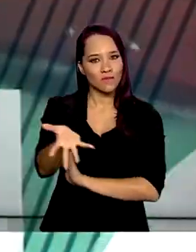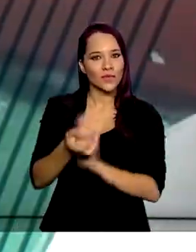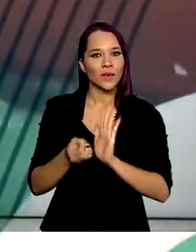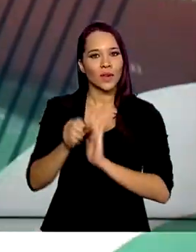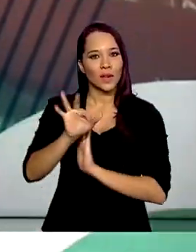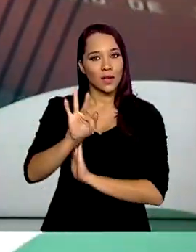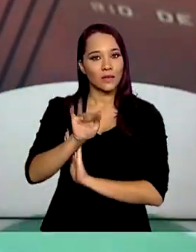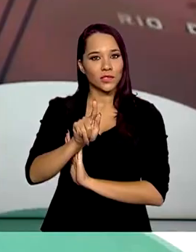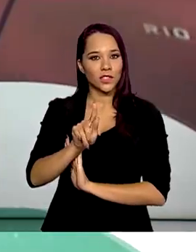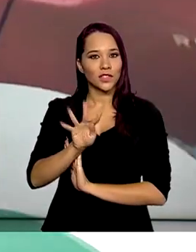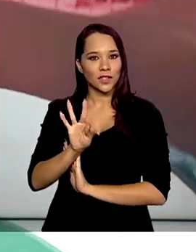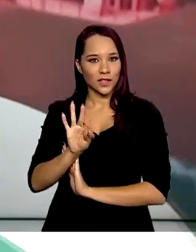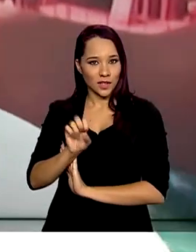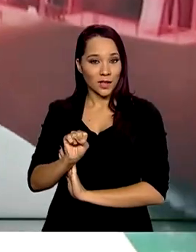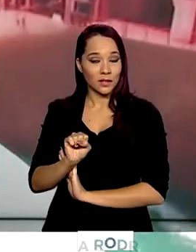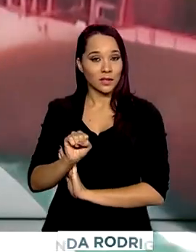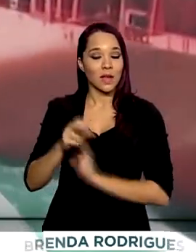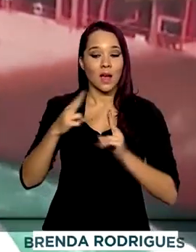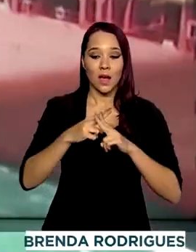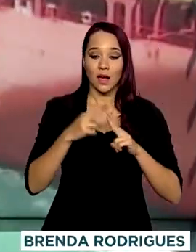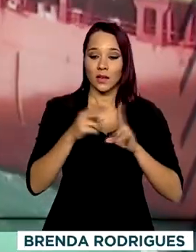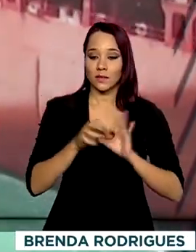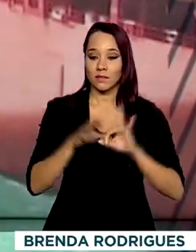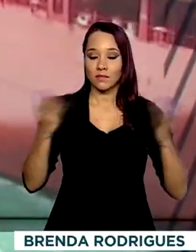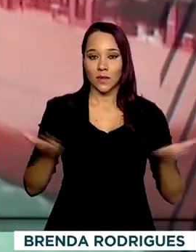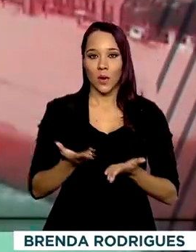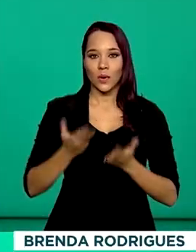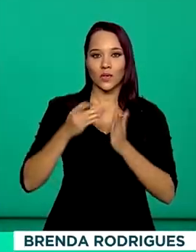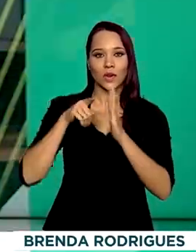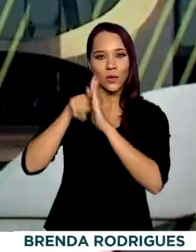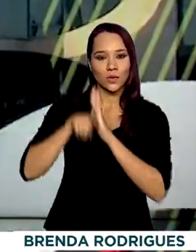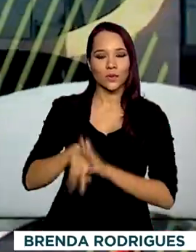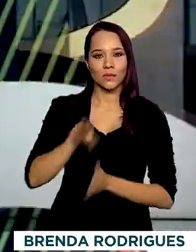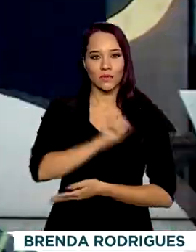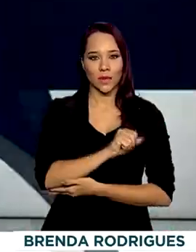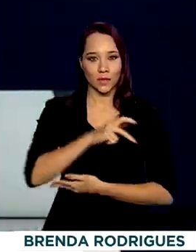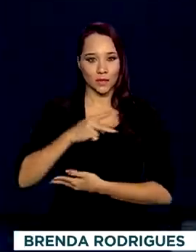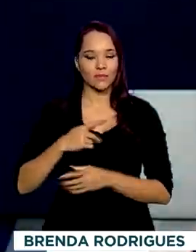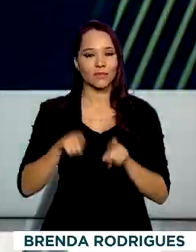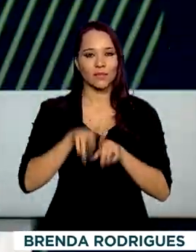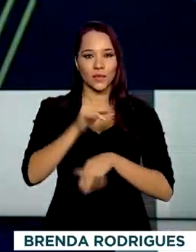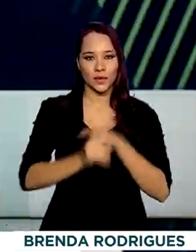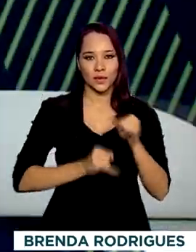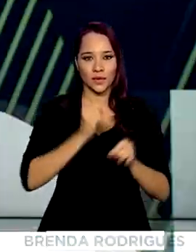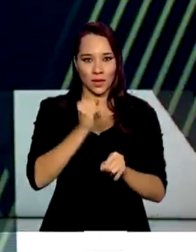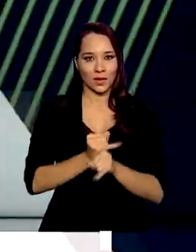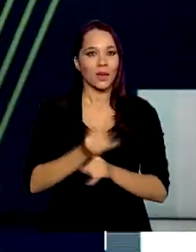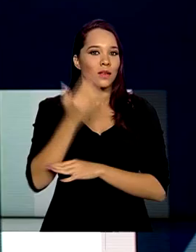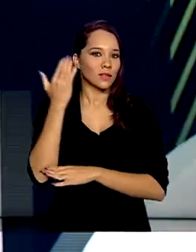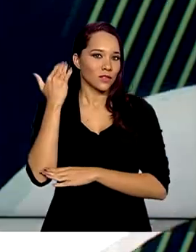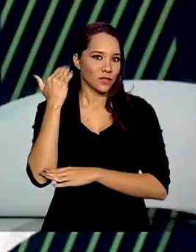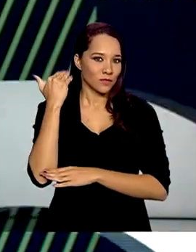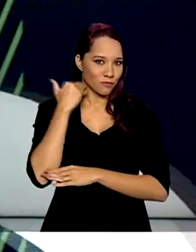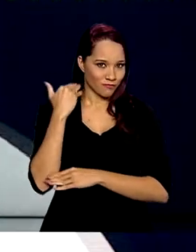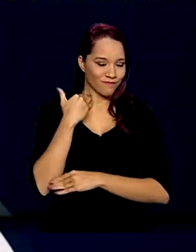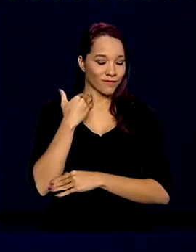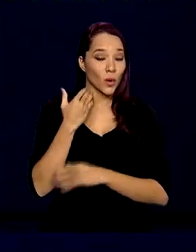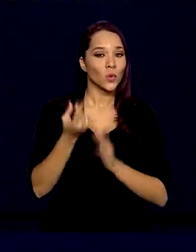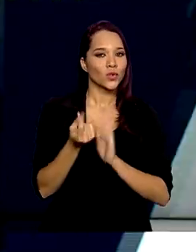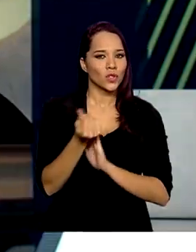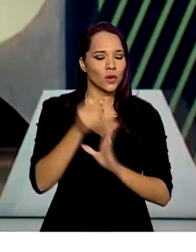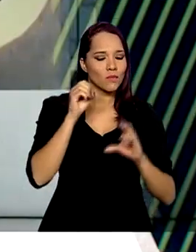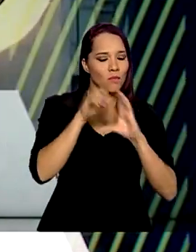do FGTS. A Caixa libera hoje a consulta pelo aplicativo e pelo internet banking. O dinheiro começa a ser